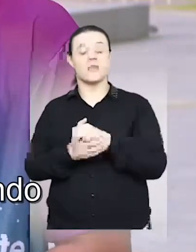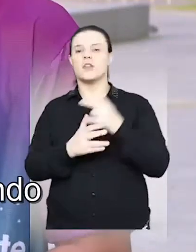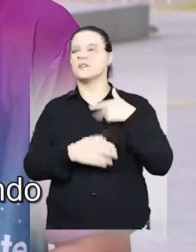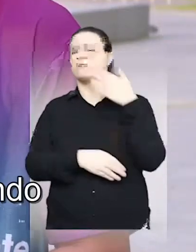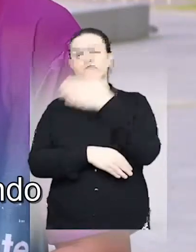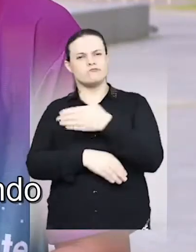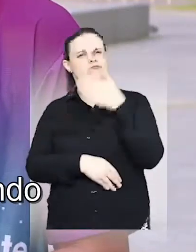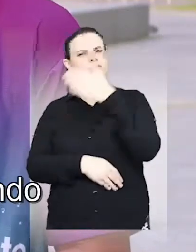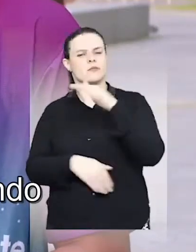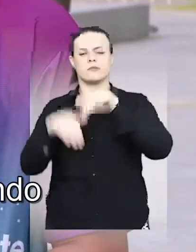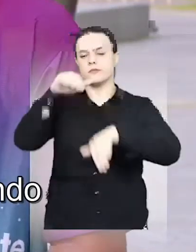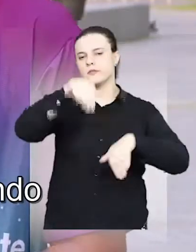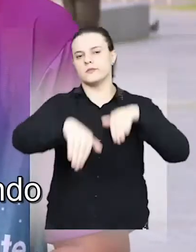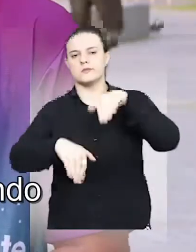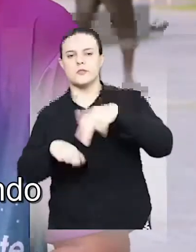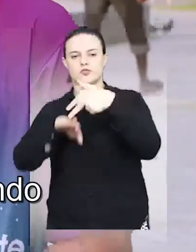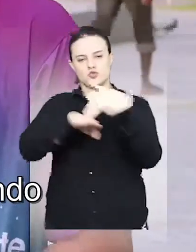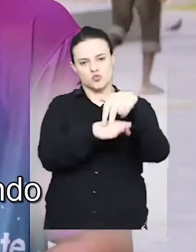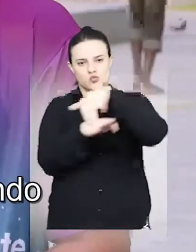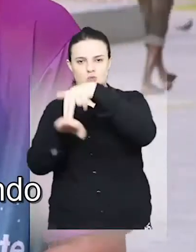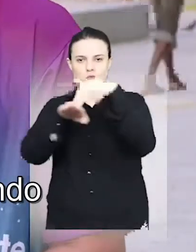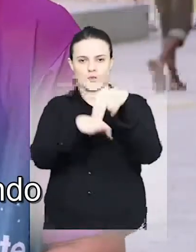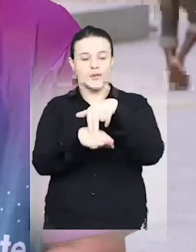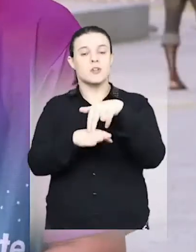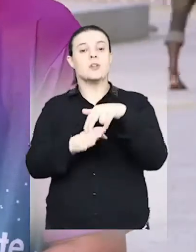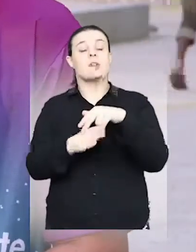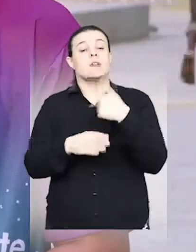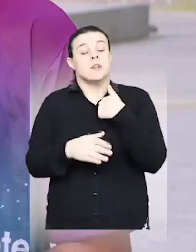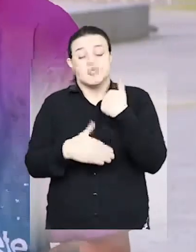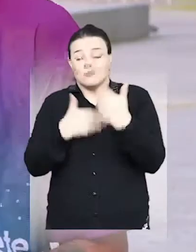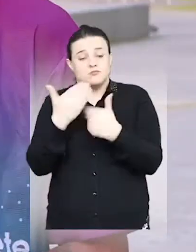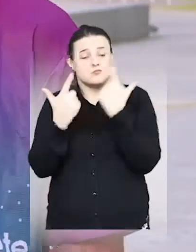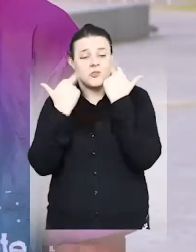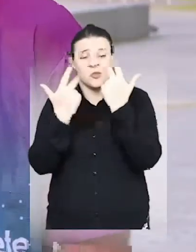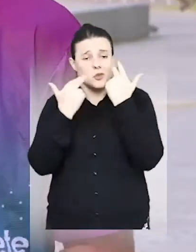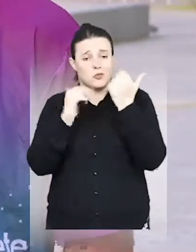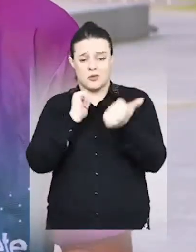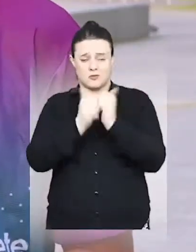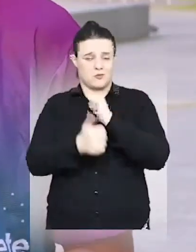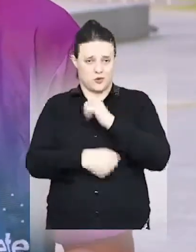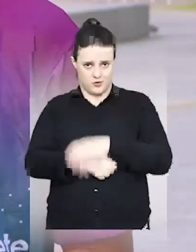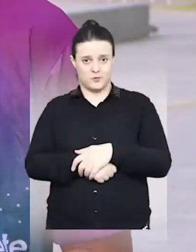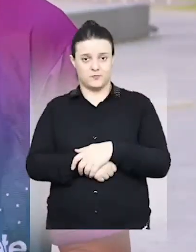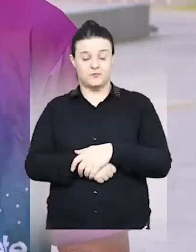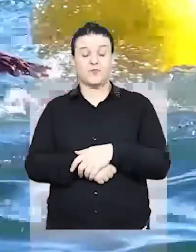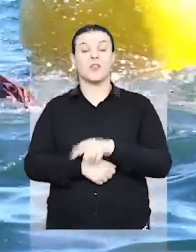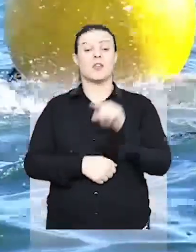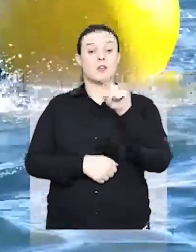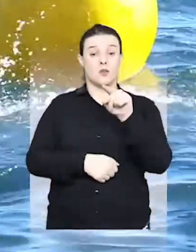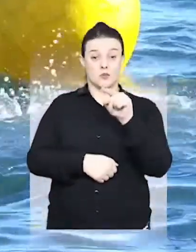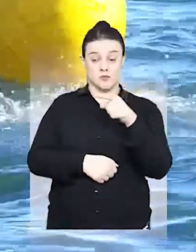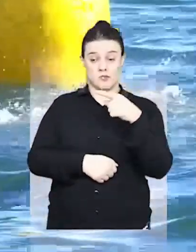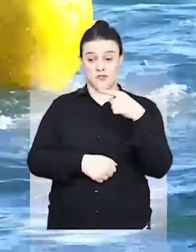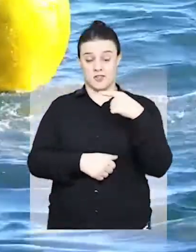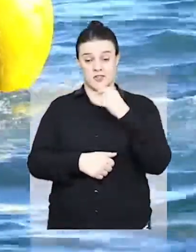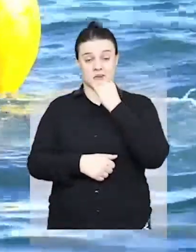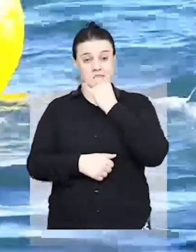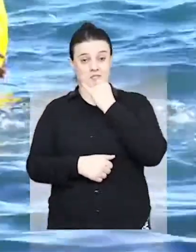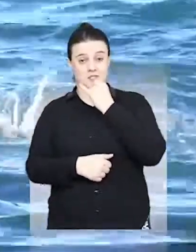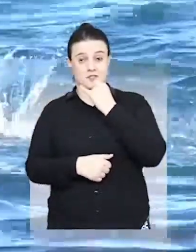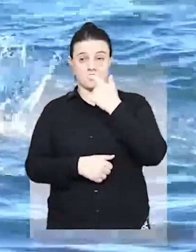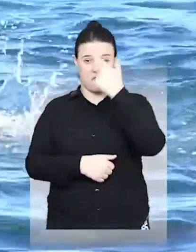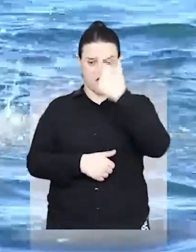estar fazendo algum tipo de natação, surfando. Então veio de forma muito natural o esporte para mim. Quando você